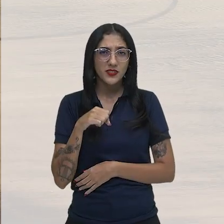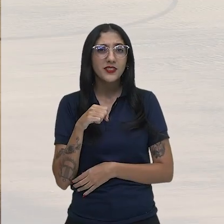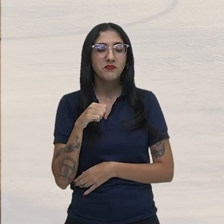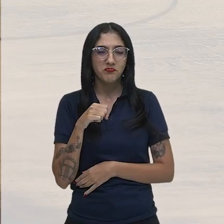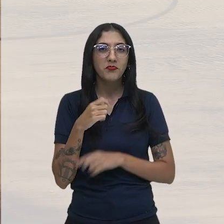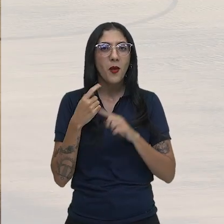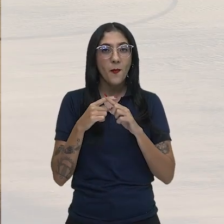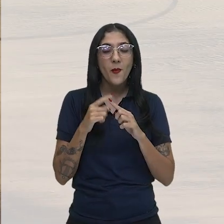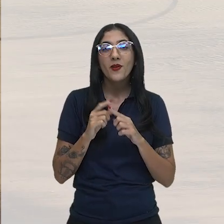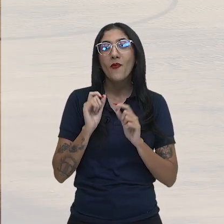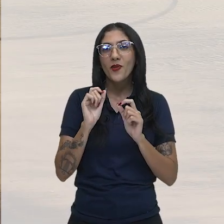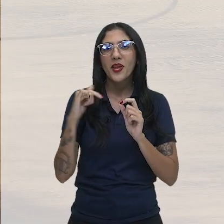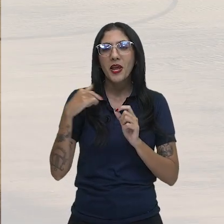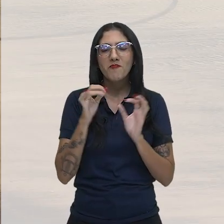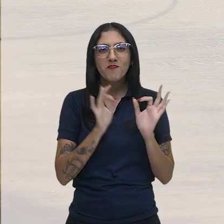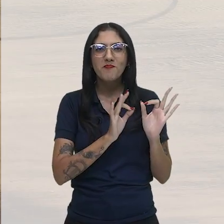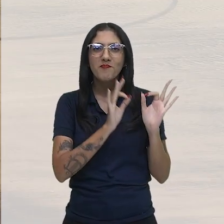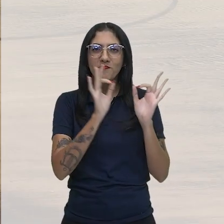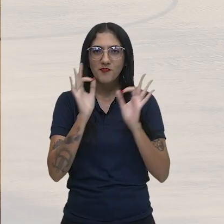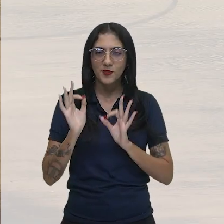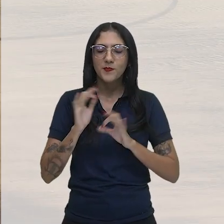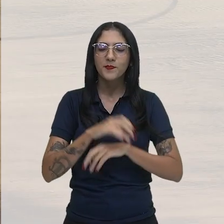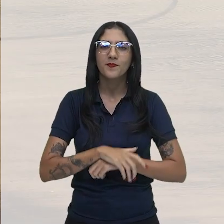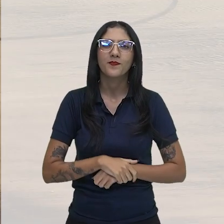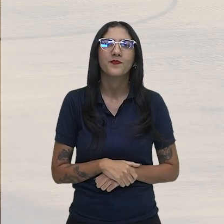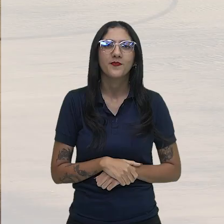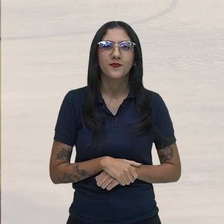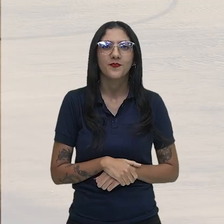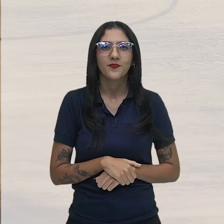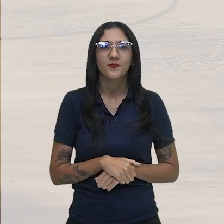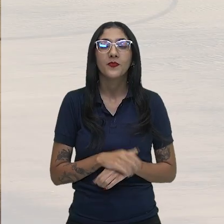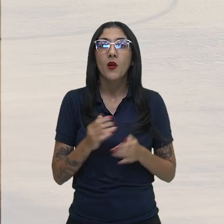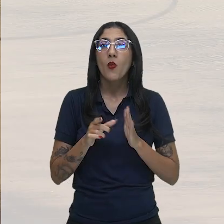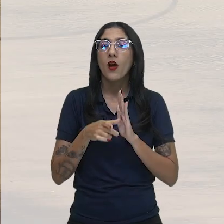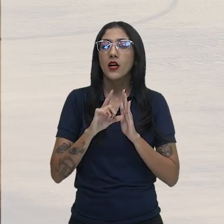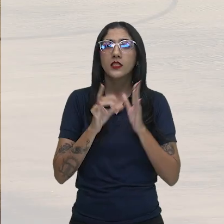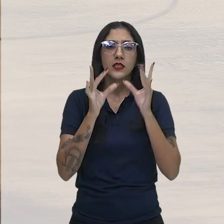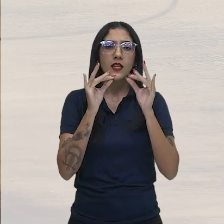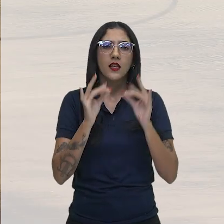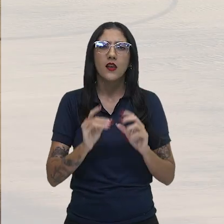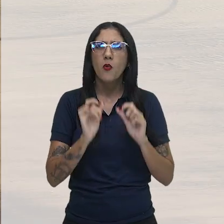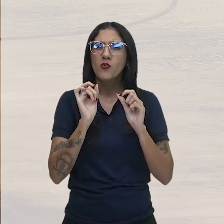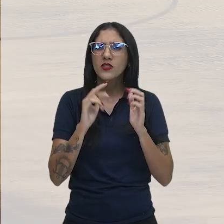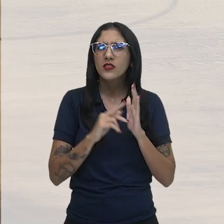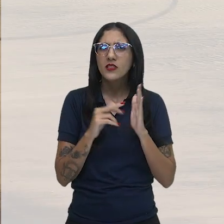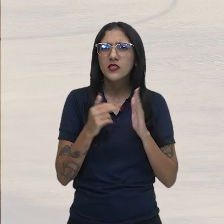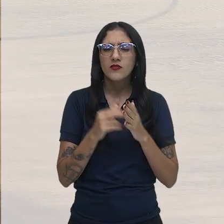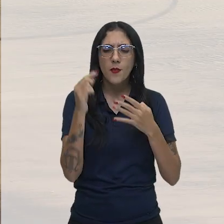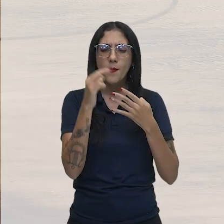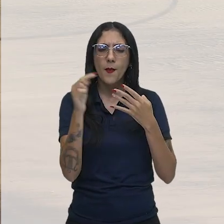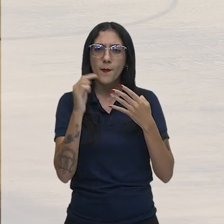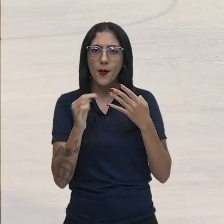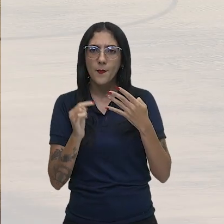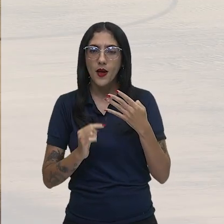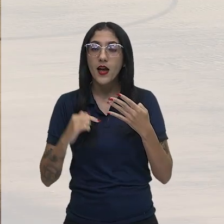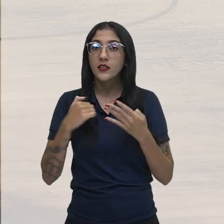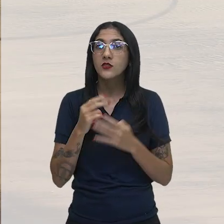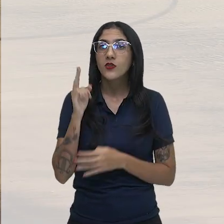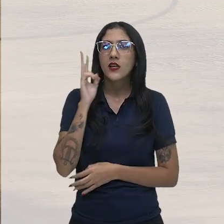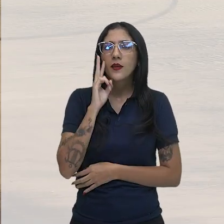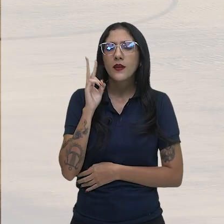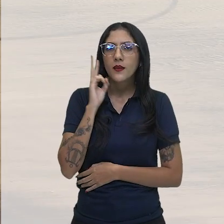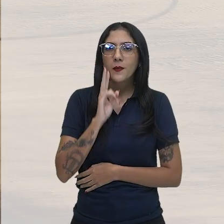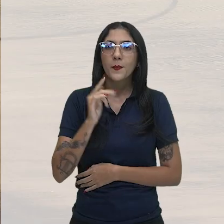nós vimos na nossa aula. Então, antes de falar, a que elas se referem, nós vamos relembrar,